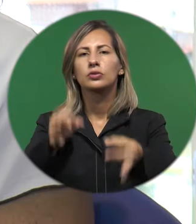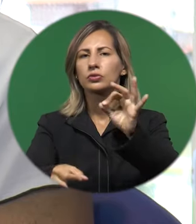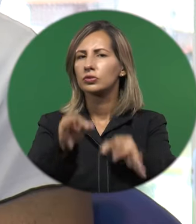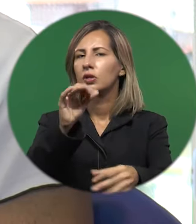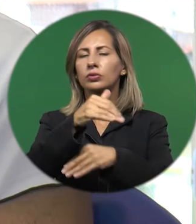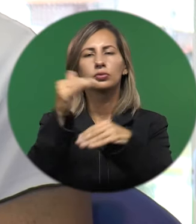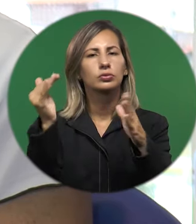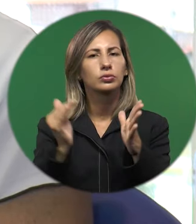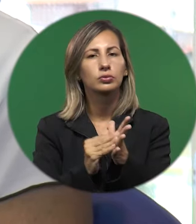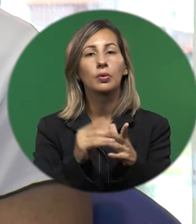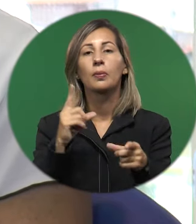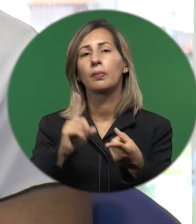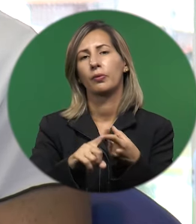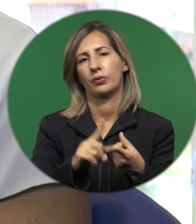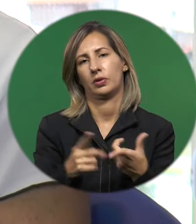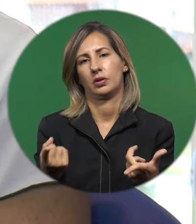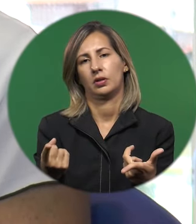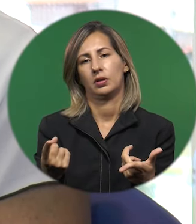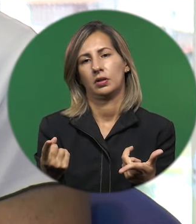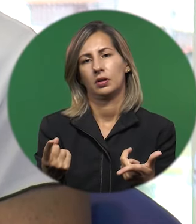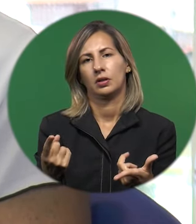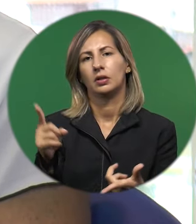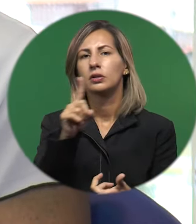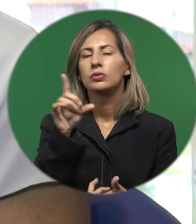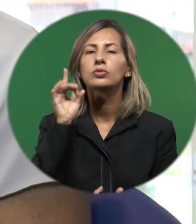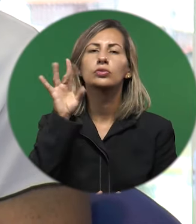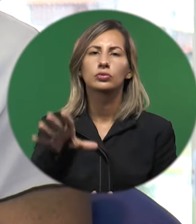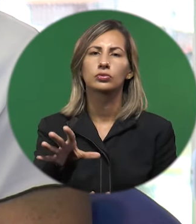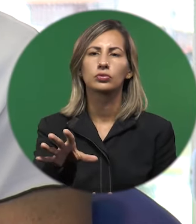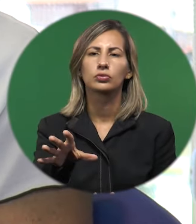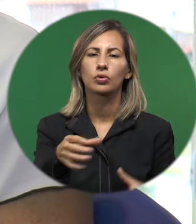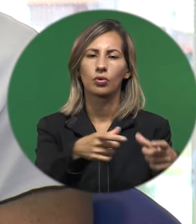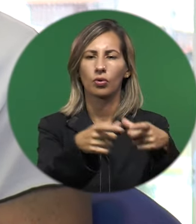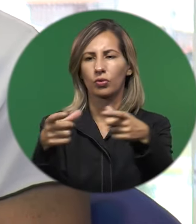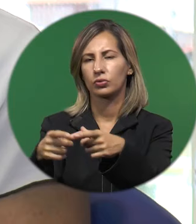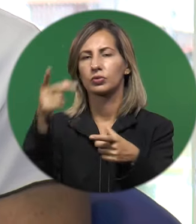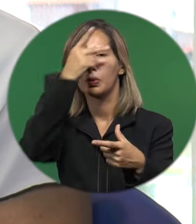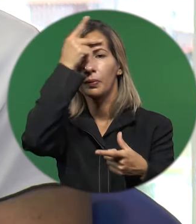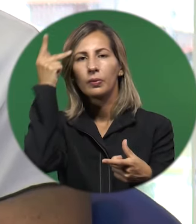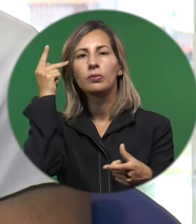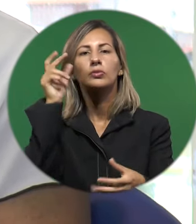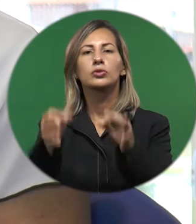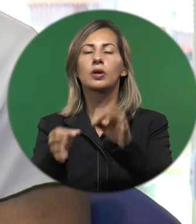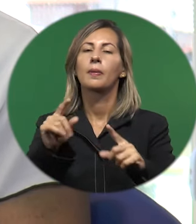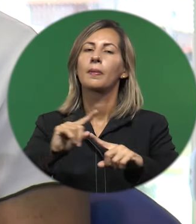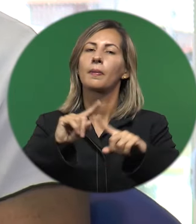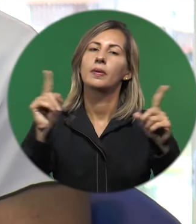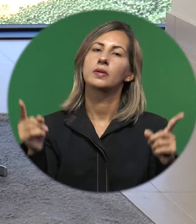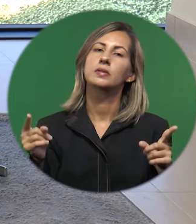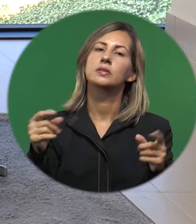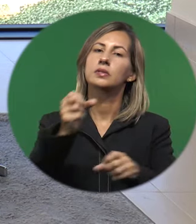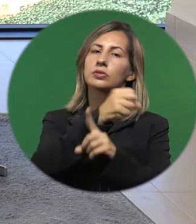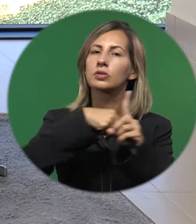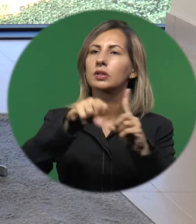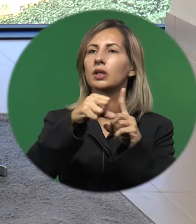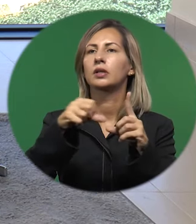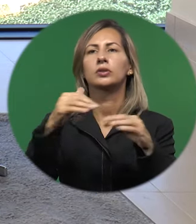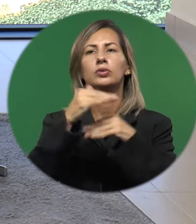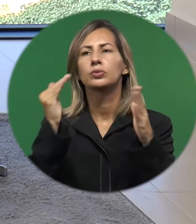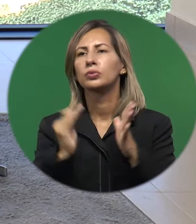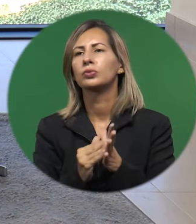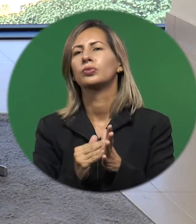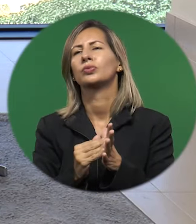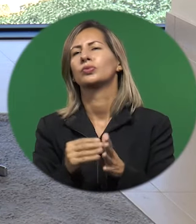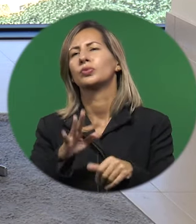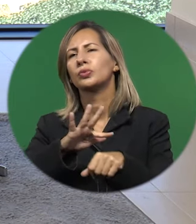no judiciário como um todo, até porque não é só uma questão dos órgãos públicos, do Poder Judiciário, mas da sociedade como um